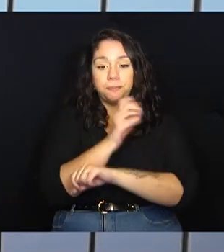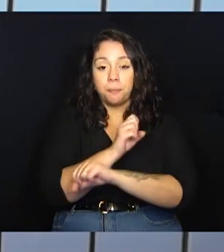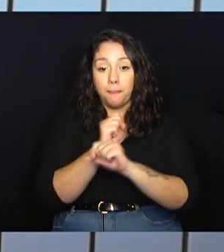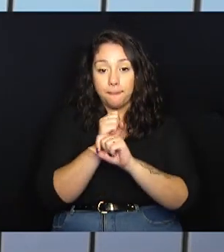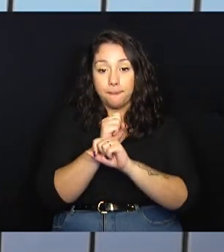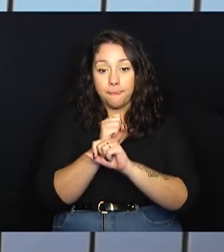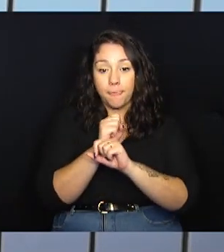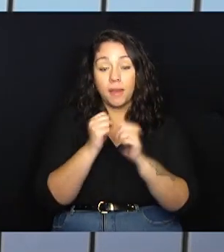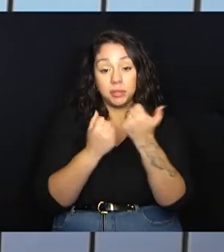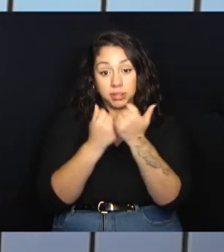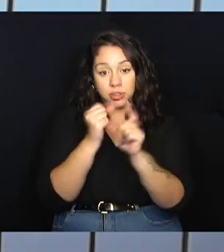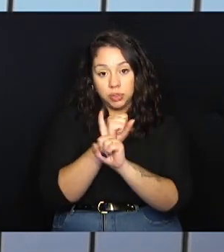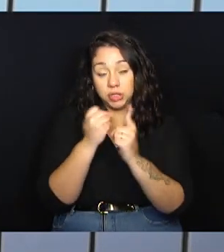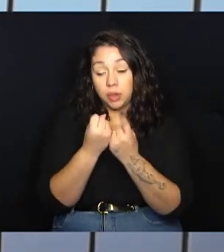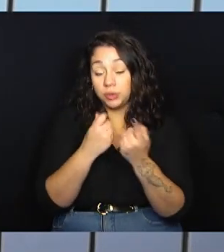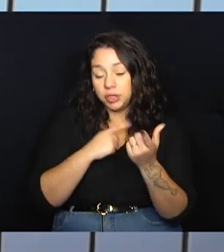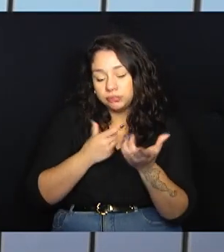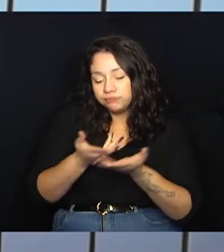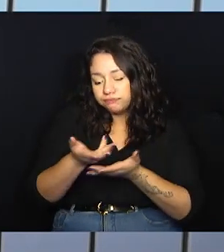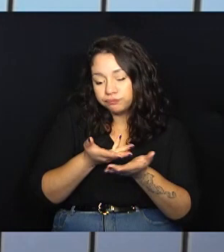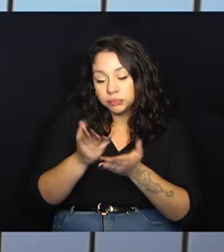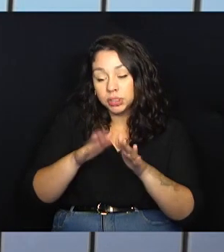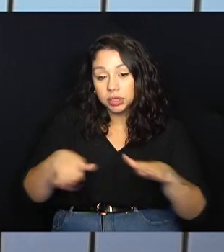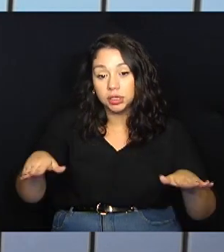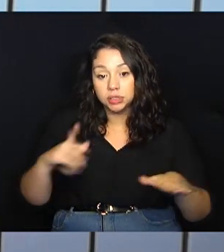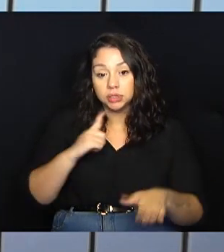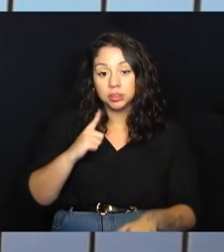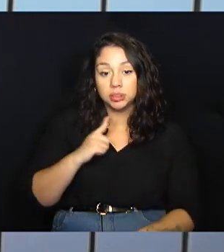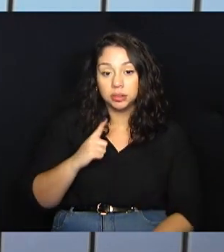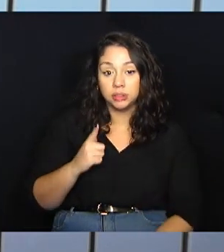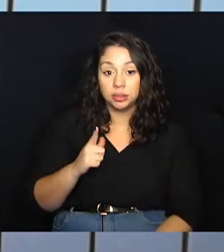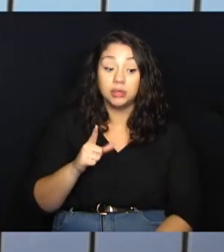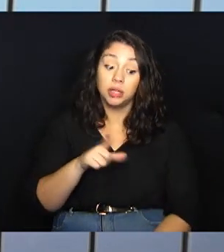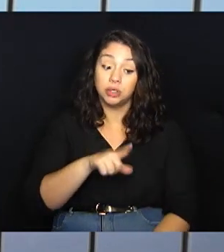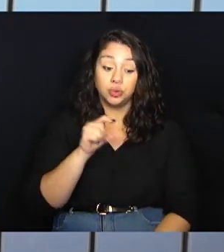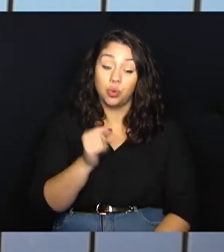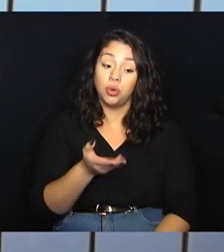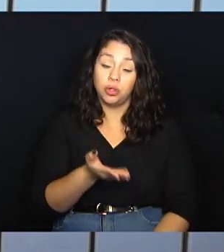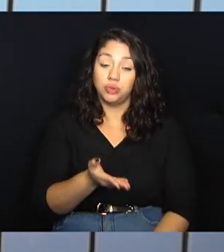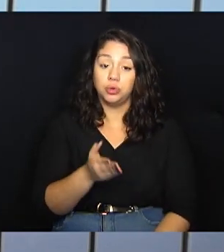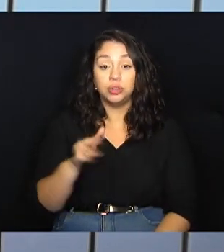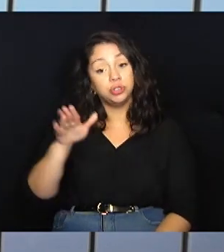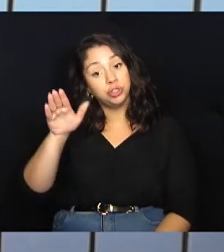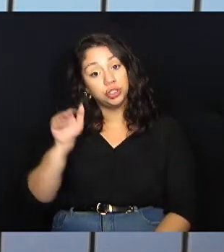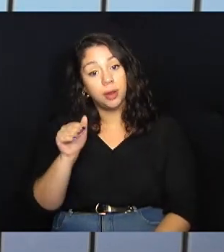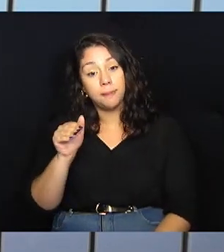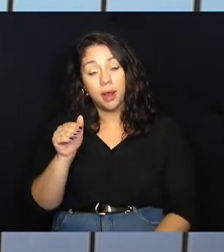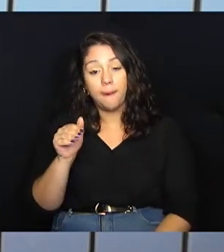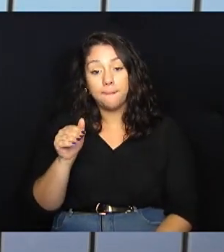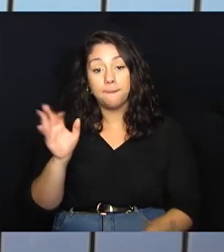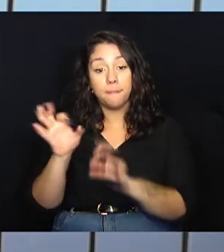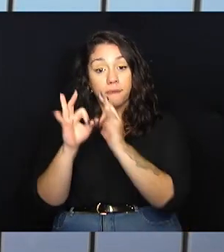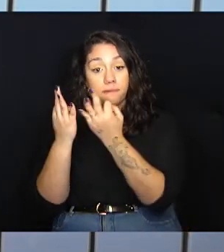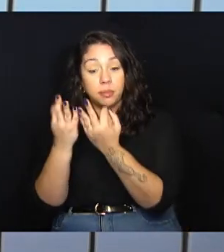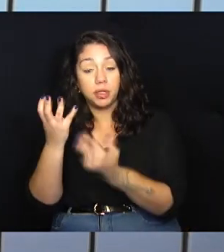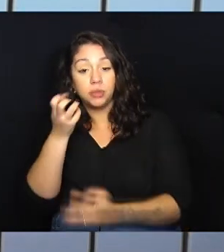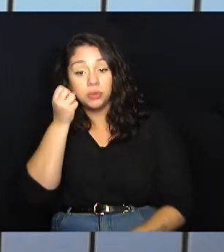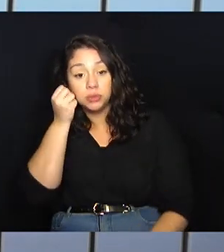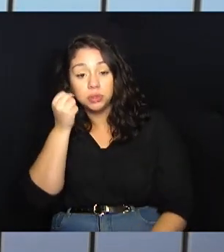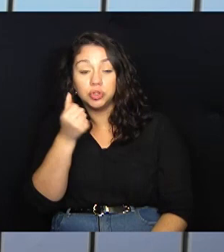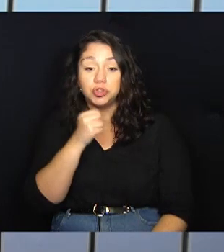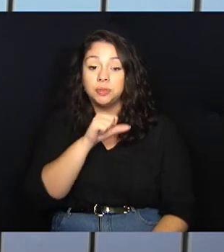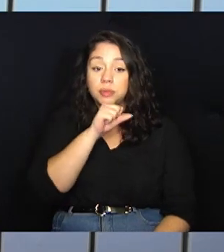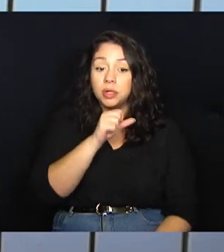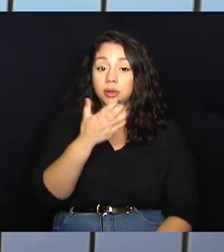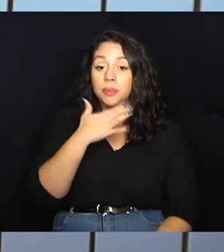criança. É dado à criança a escolha de chamar a família acolhedora de pai e